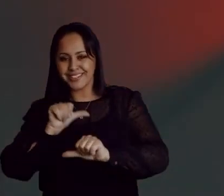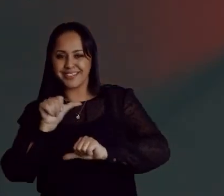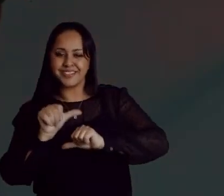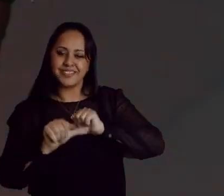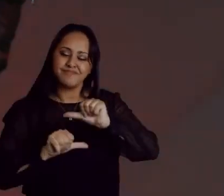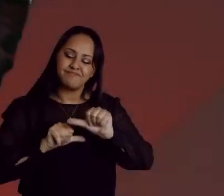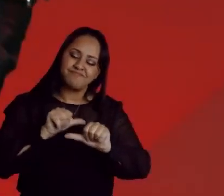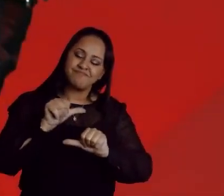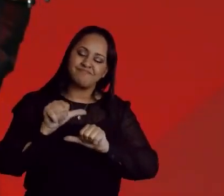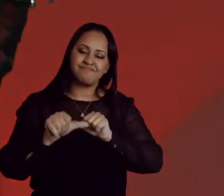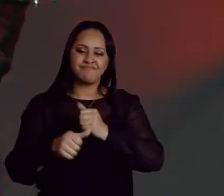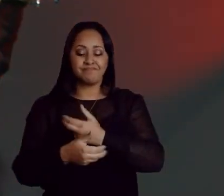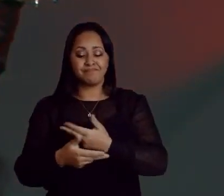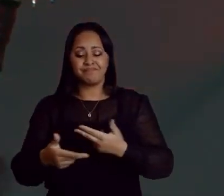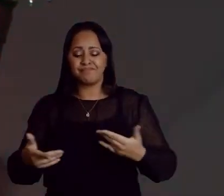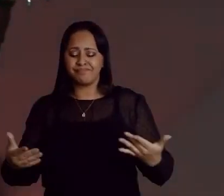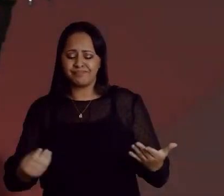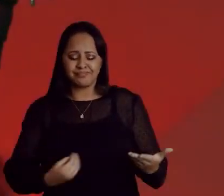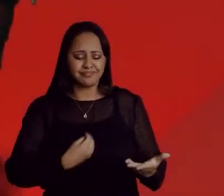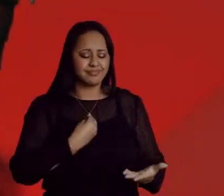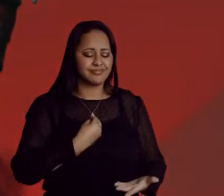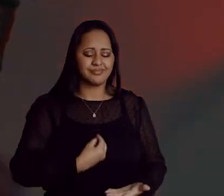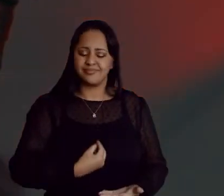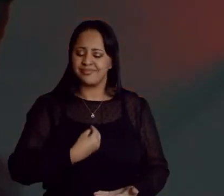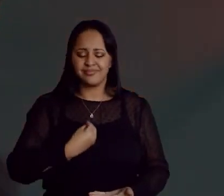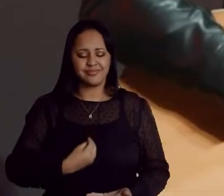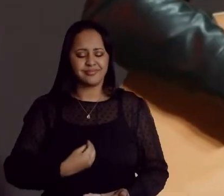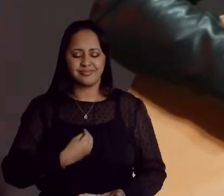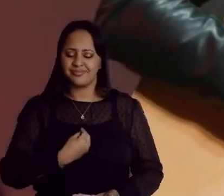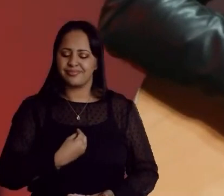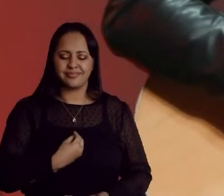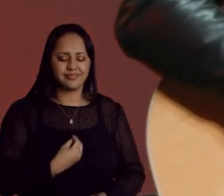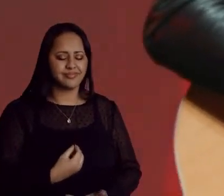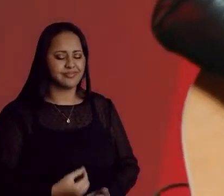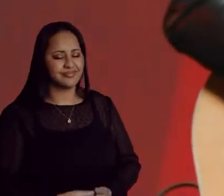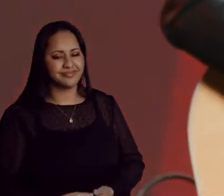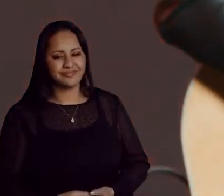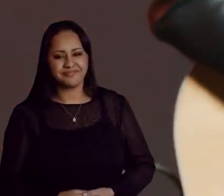Mude as coisas de lugar.